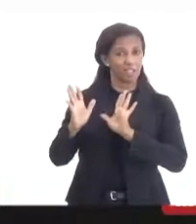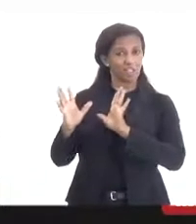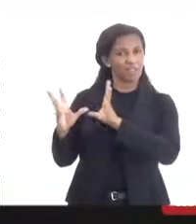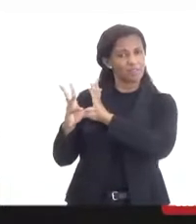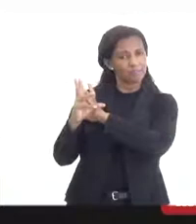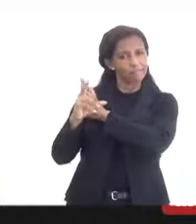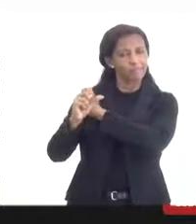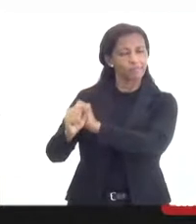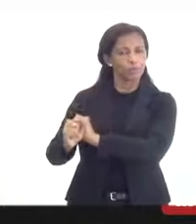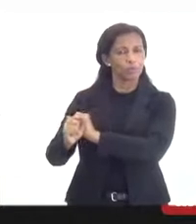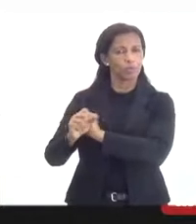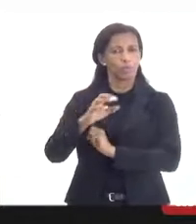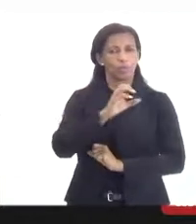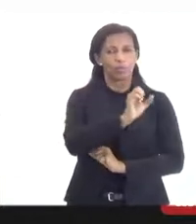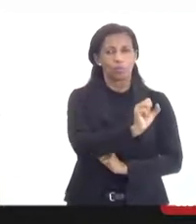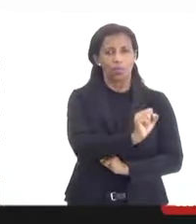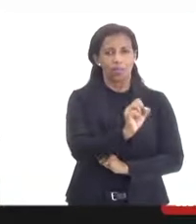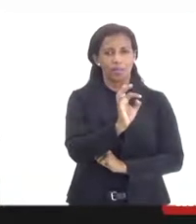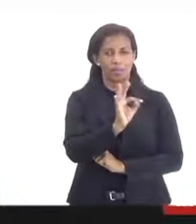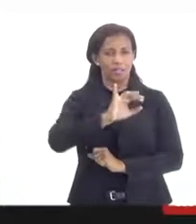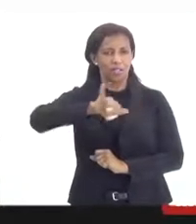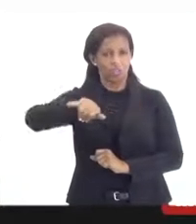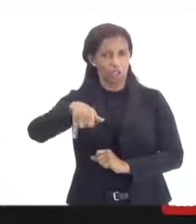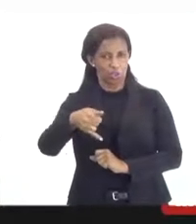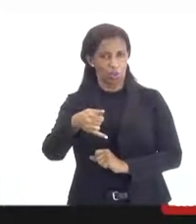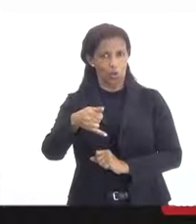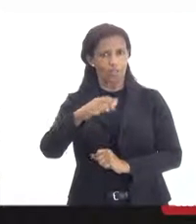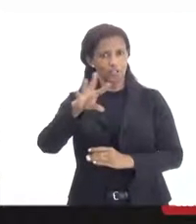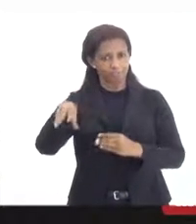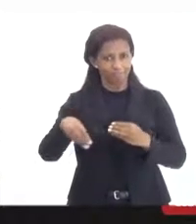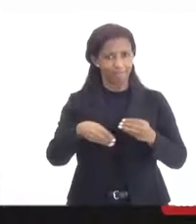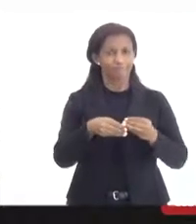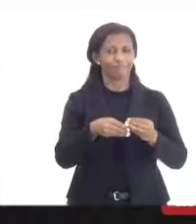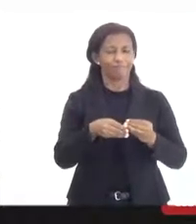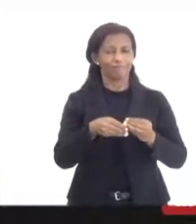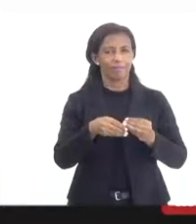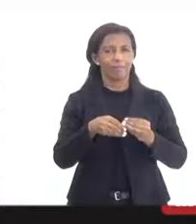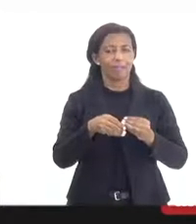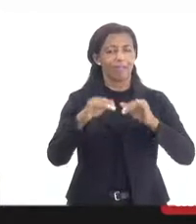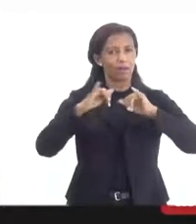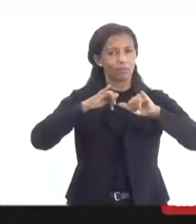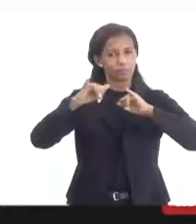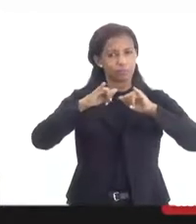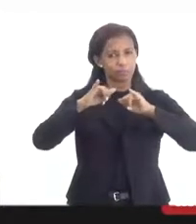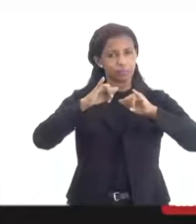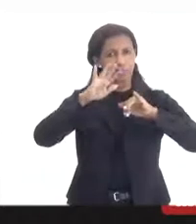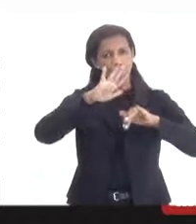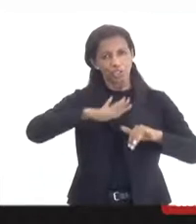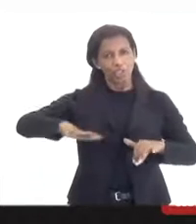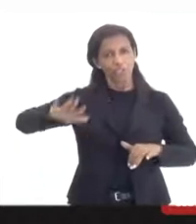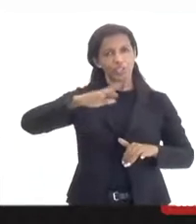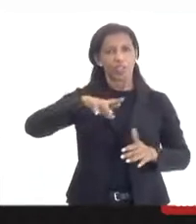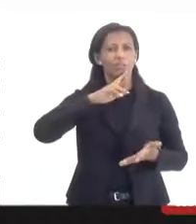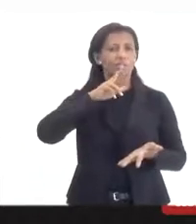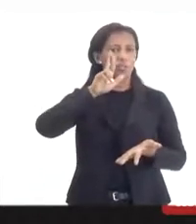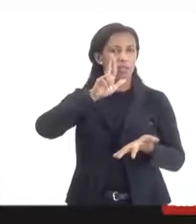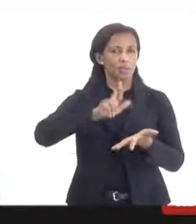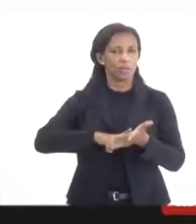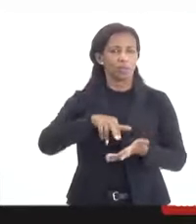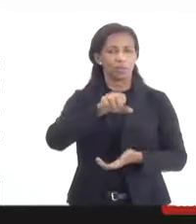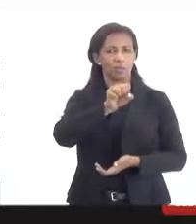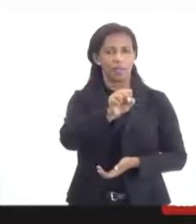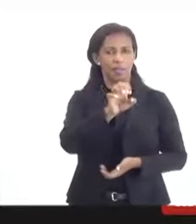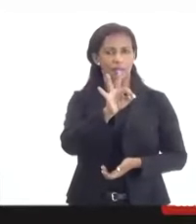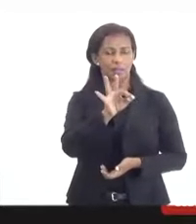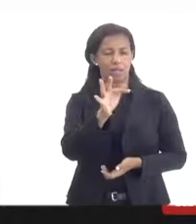STJ a esse respeito, bem como a repercussão geral já reconhecida no Supremo Tribunal Federal